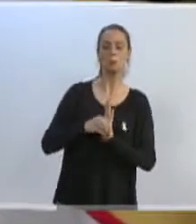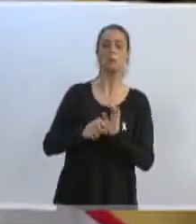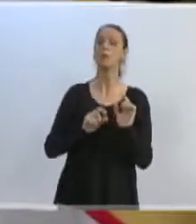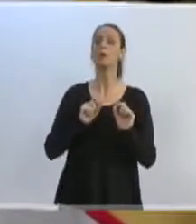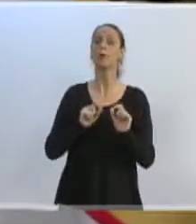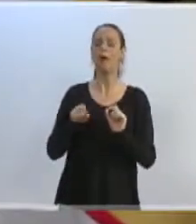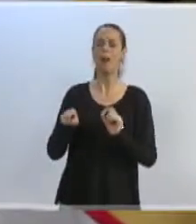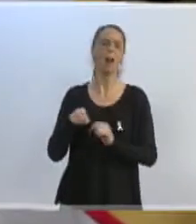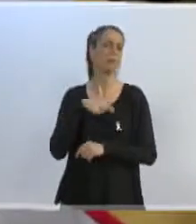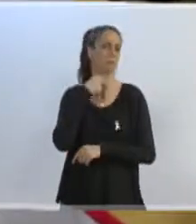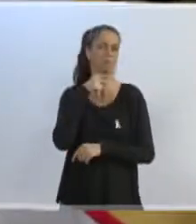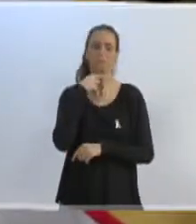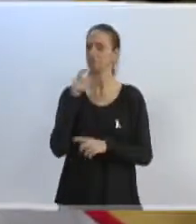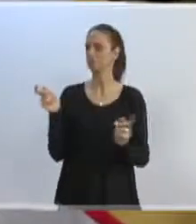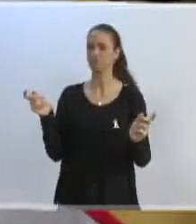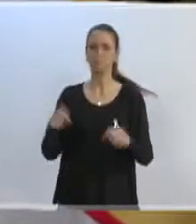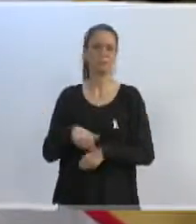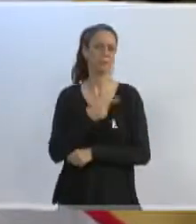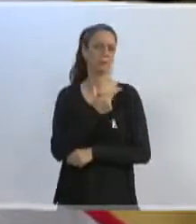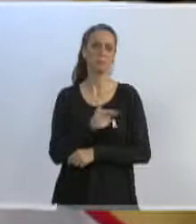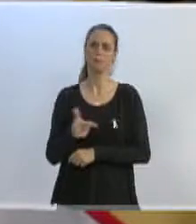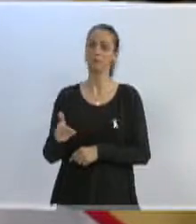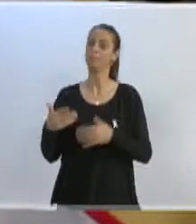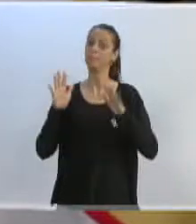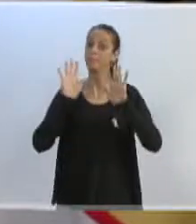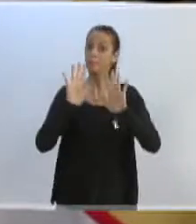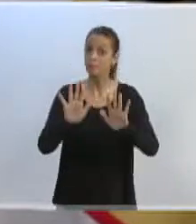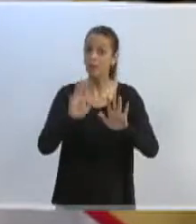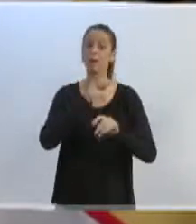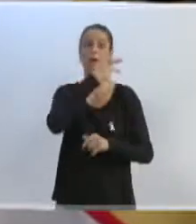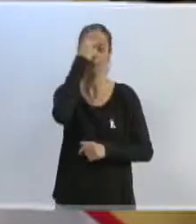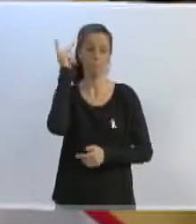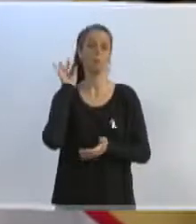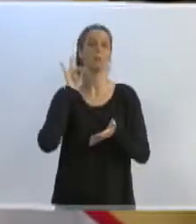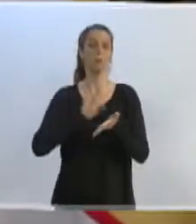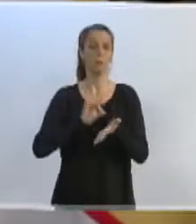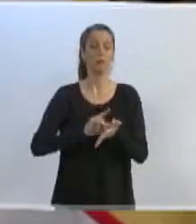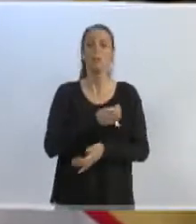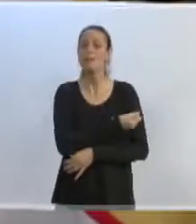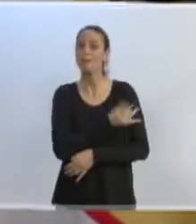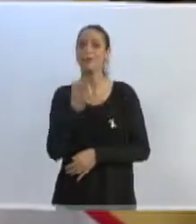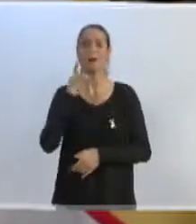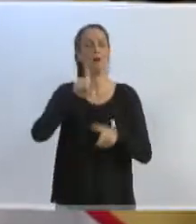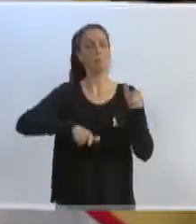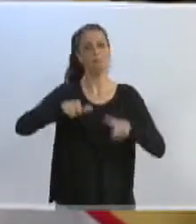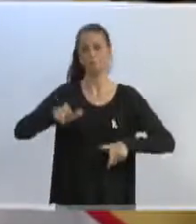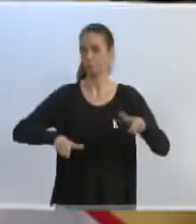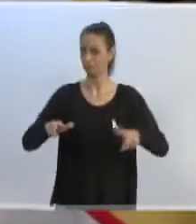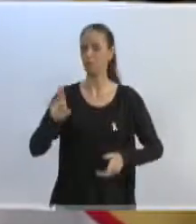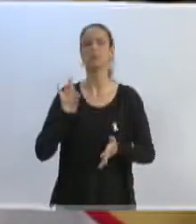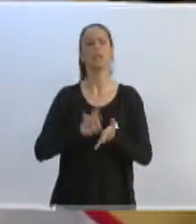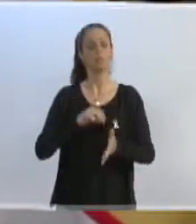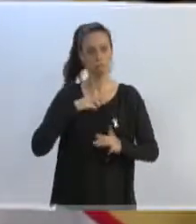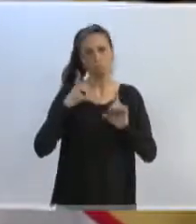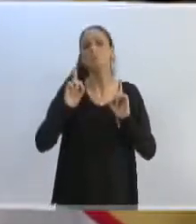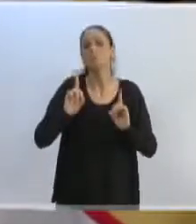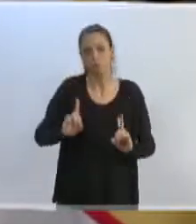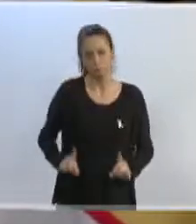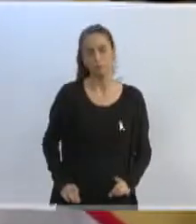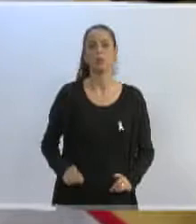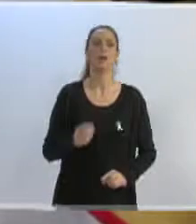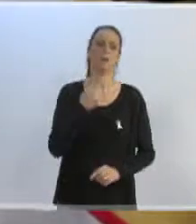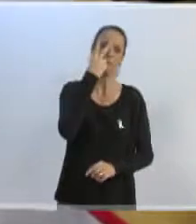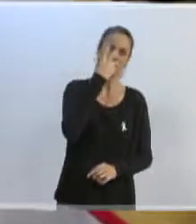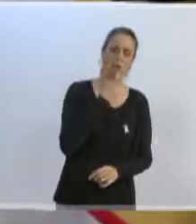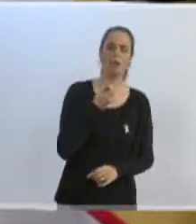capaz. Senhores e senhoras, muitas pessoas com deficiência, tanto